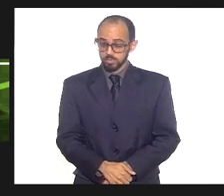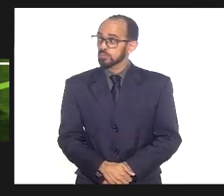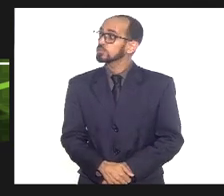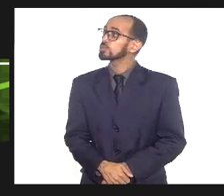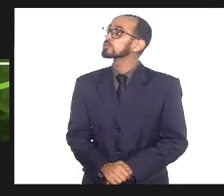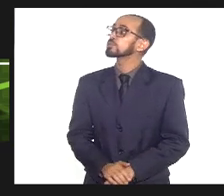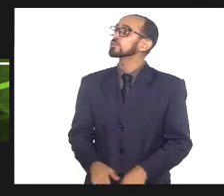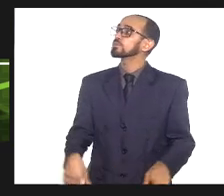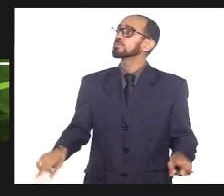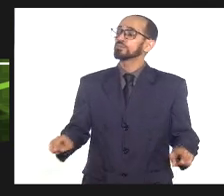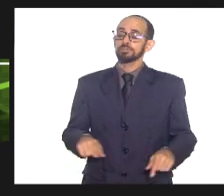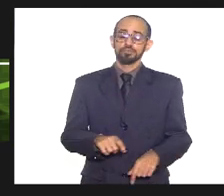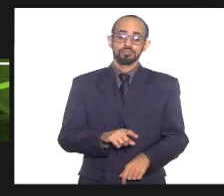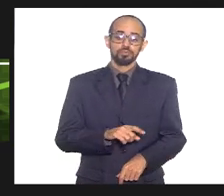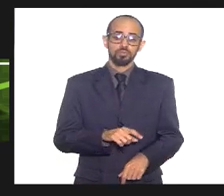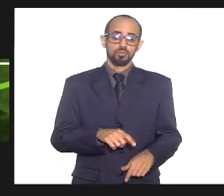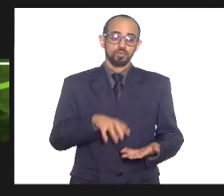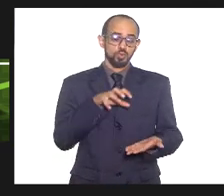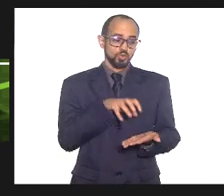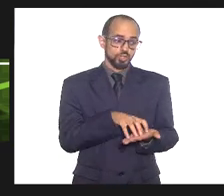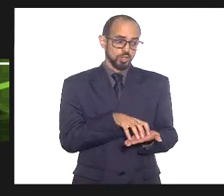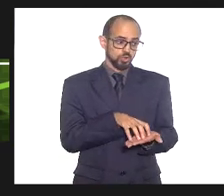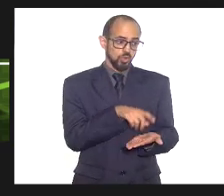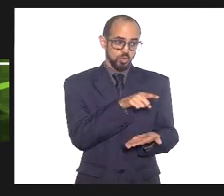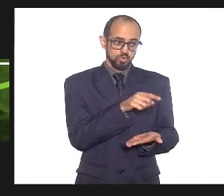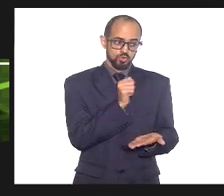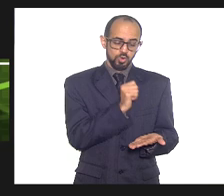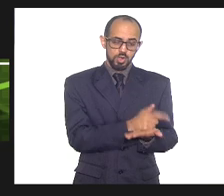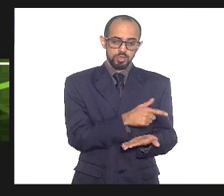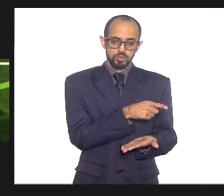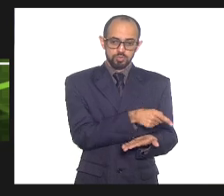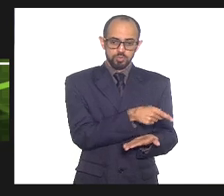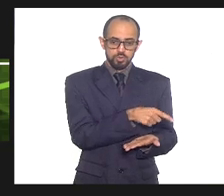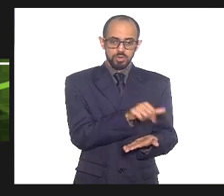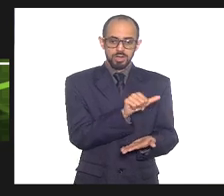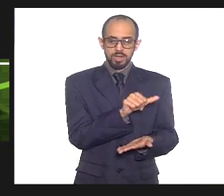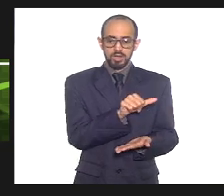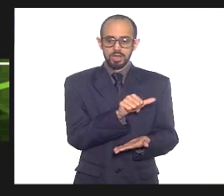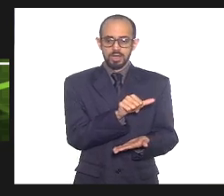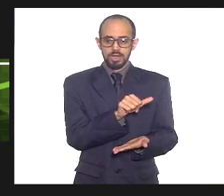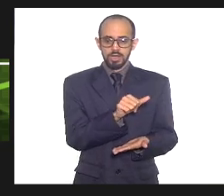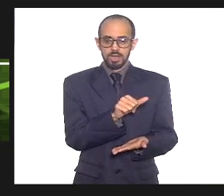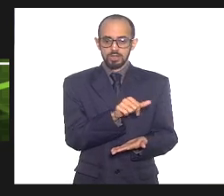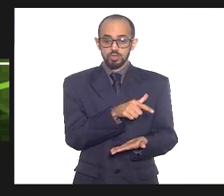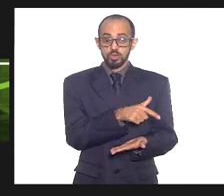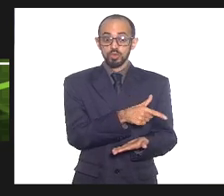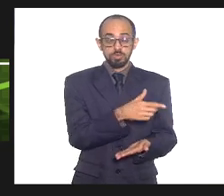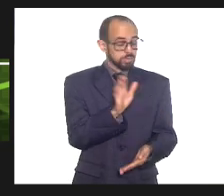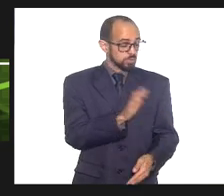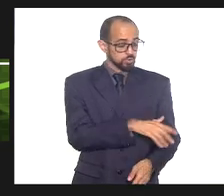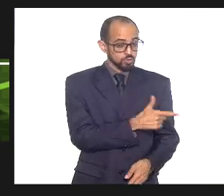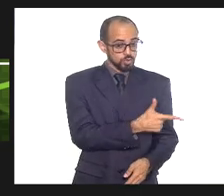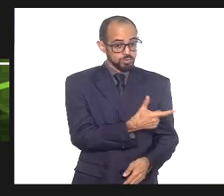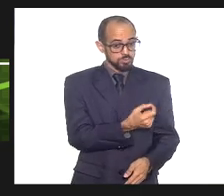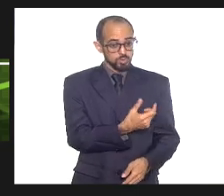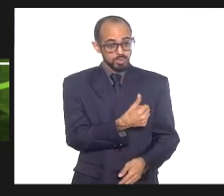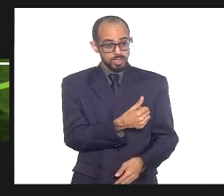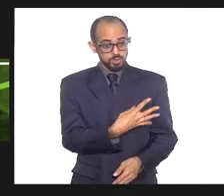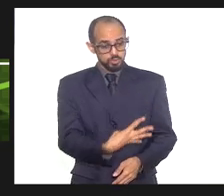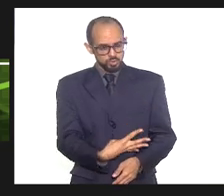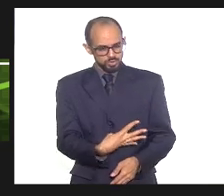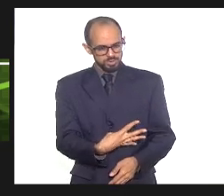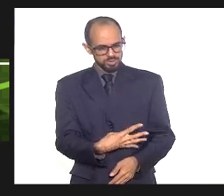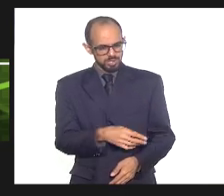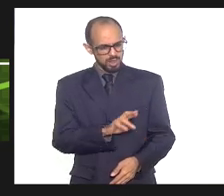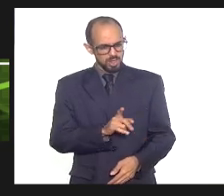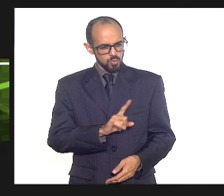Nem naquele campo que o senhor adquiriu lá em 14, ele não é de concessão? Eu